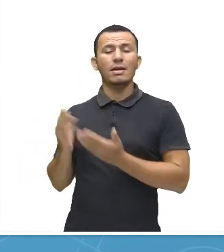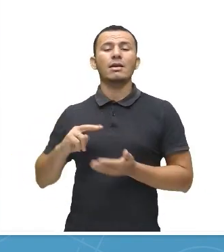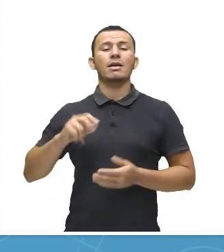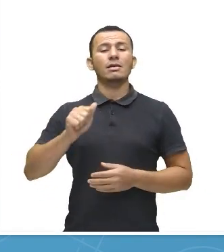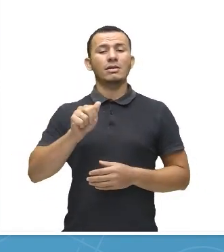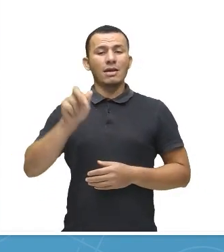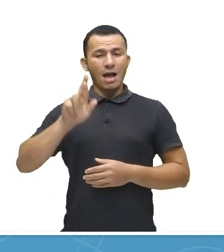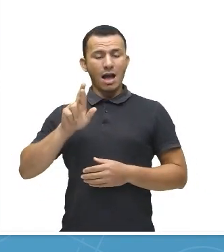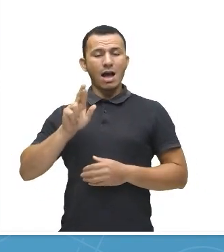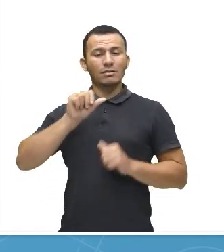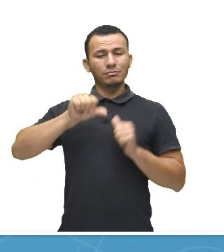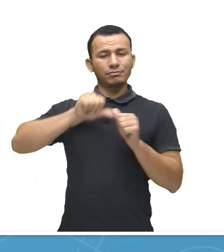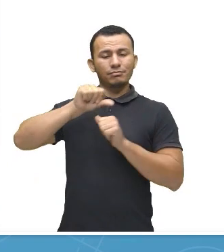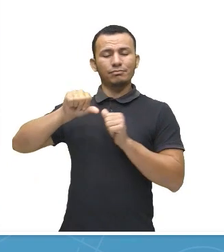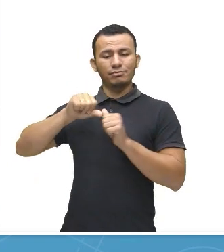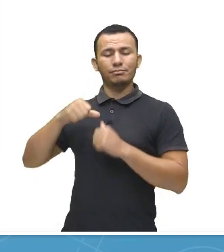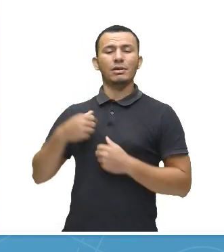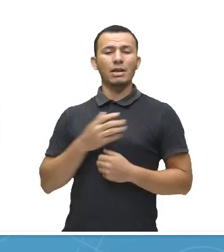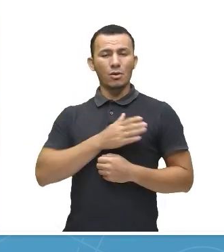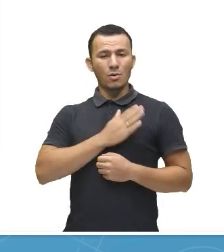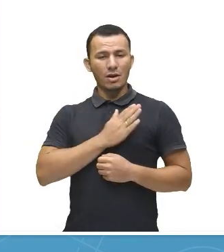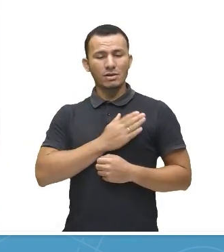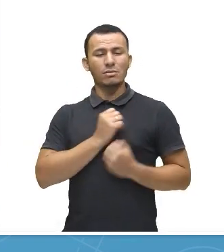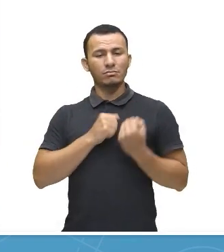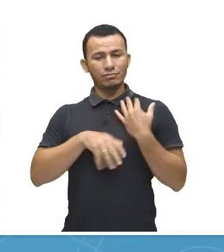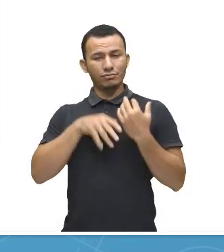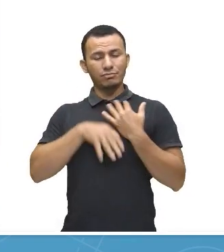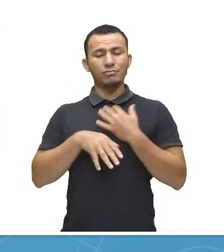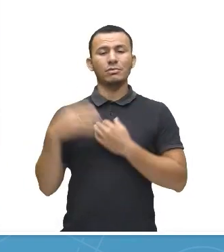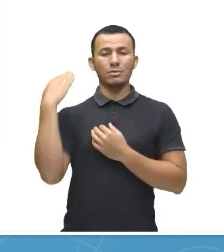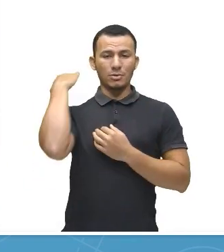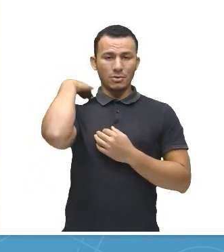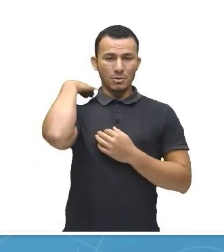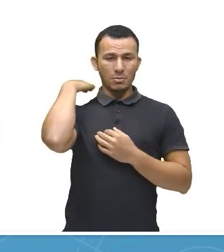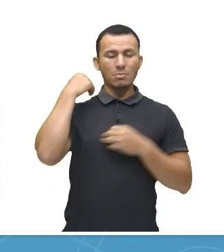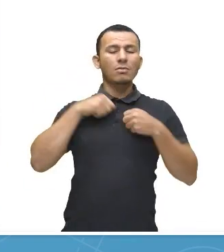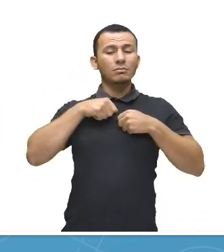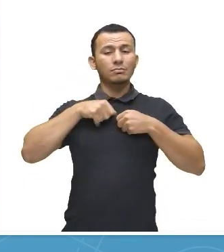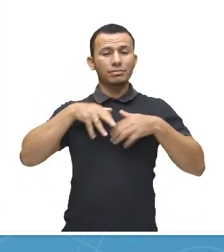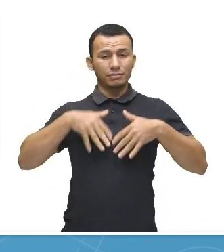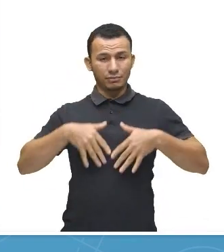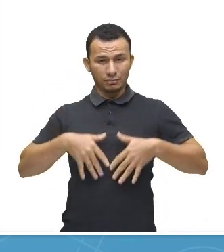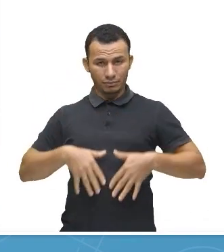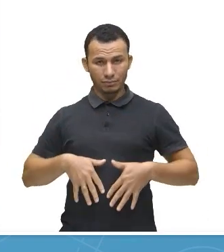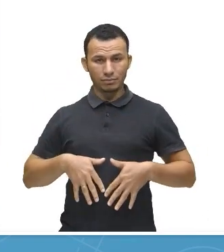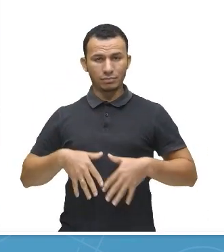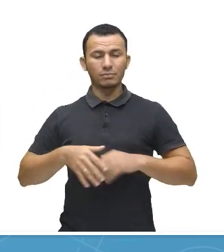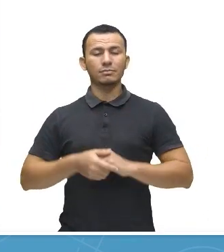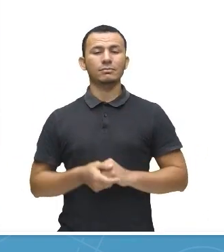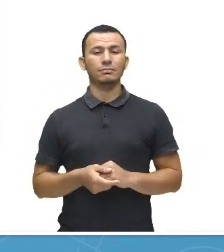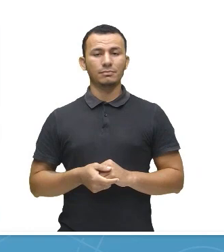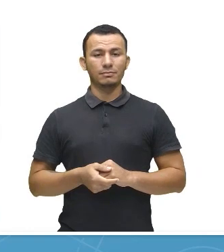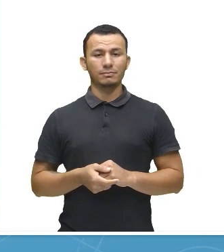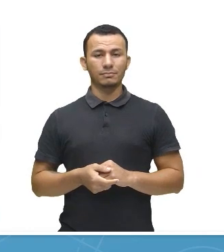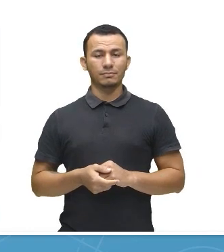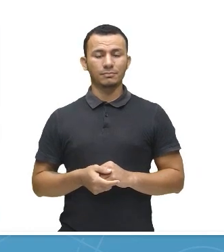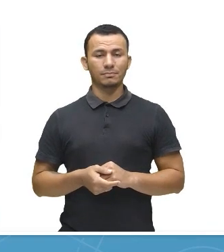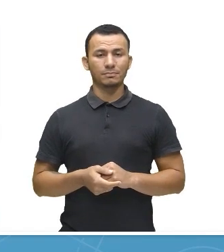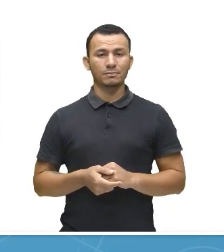trocas gasosas aí que acontecem nos nossos pulmões e distribuição, né, para o nosso organismo.